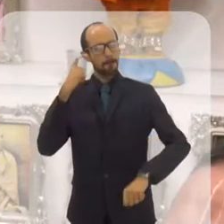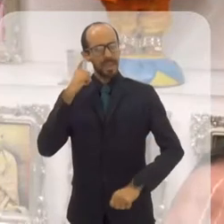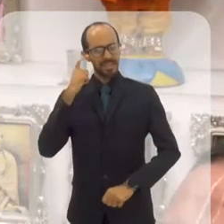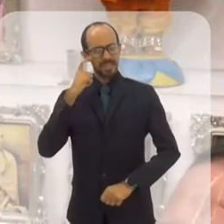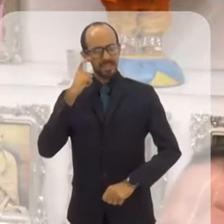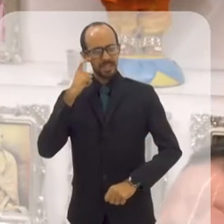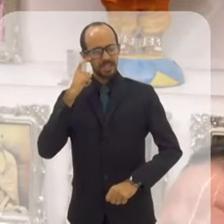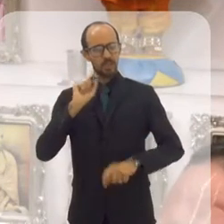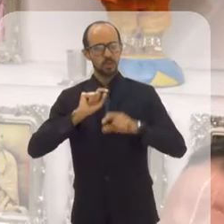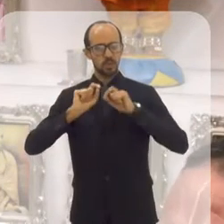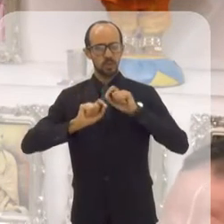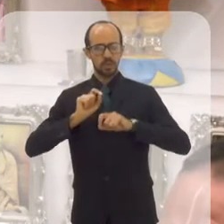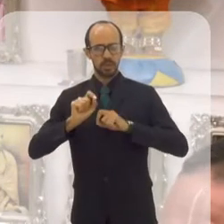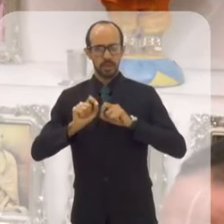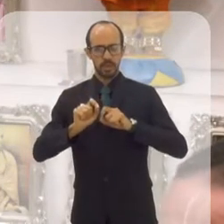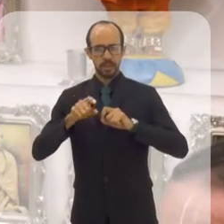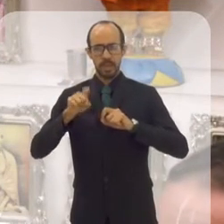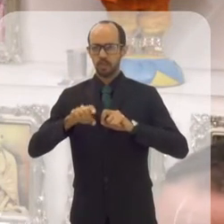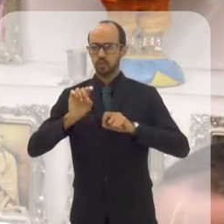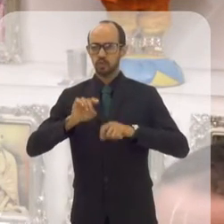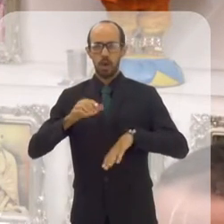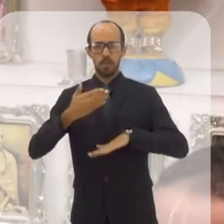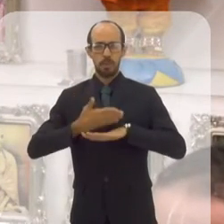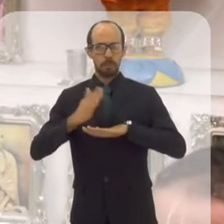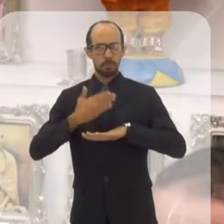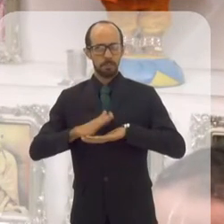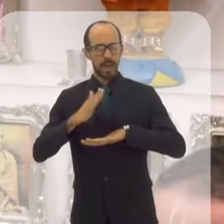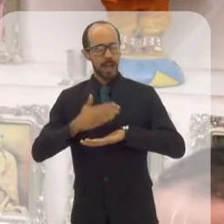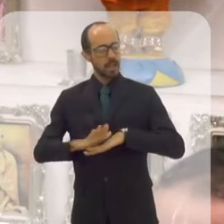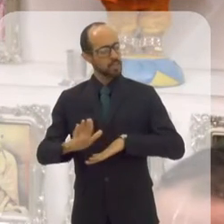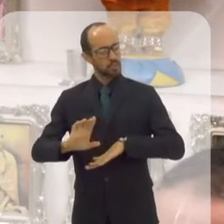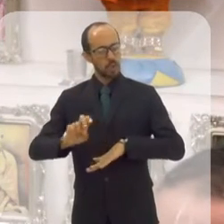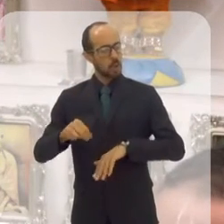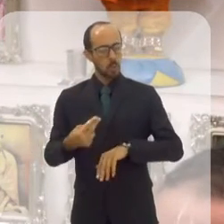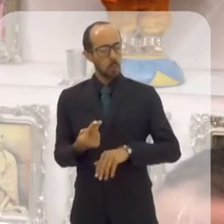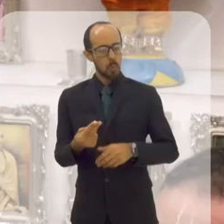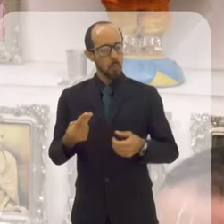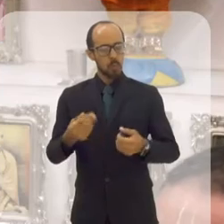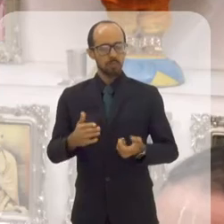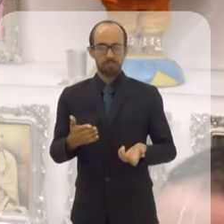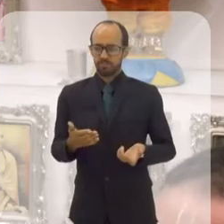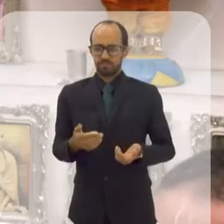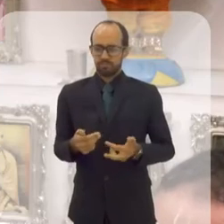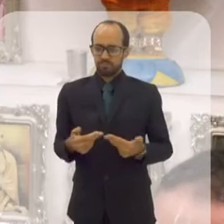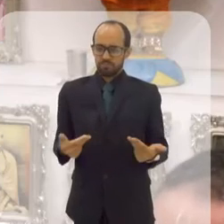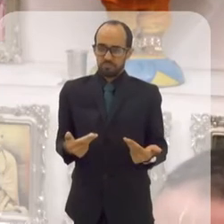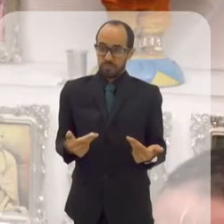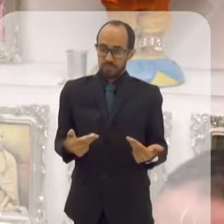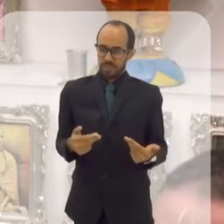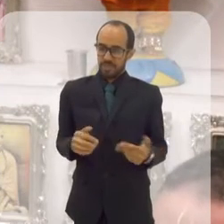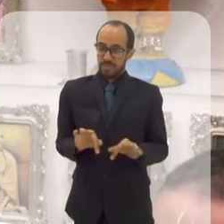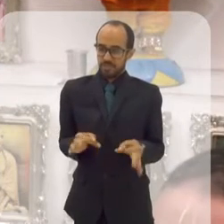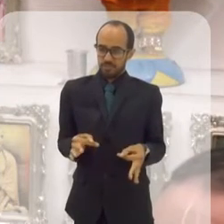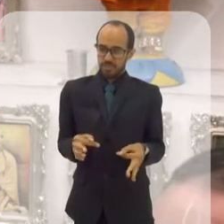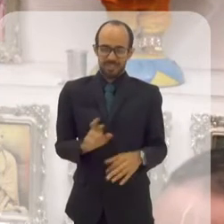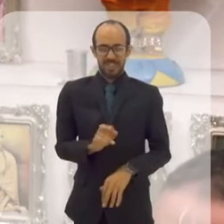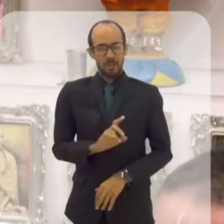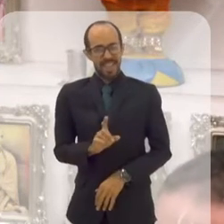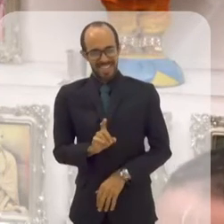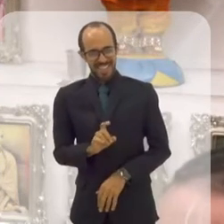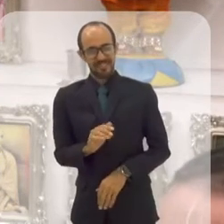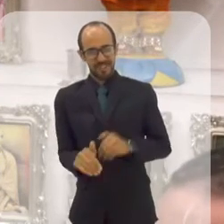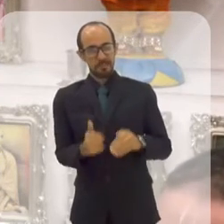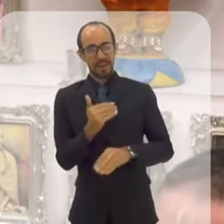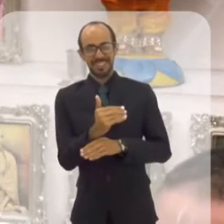pensam que somente uma prática um exercício vai além disso